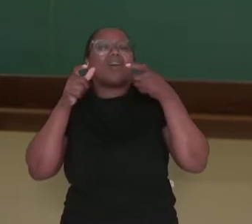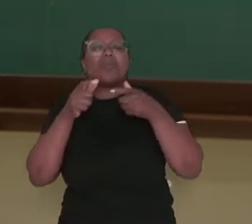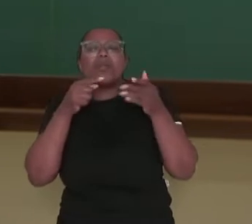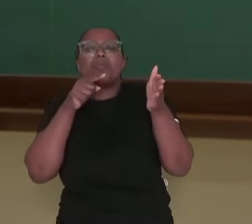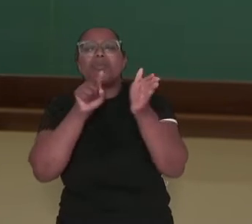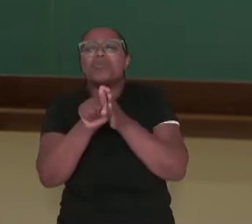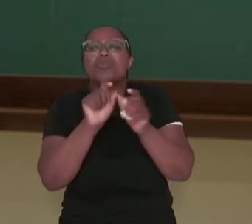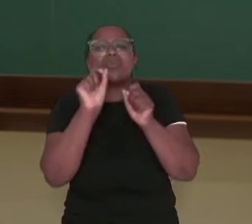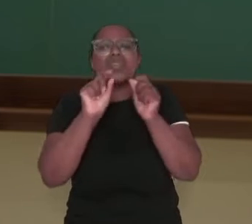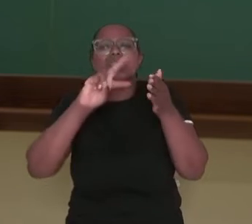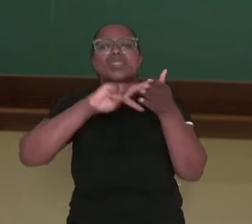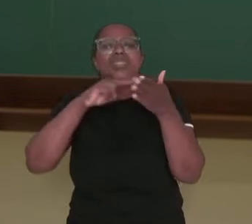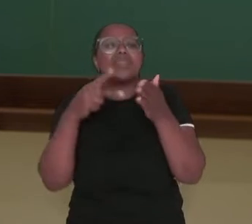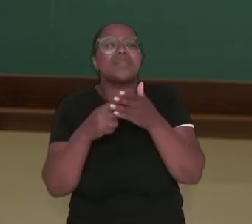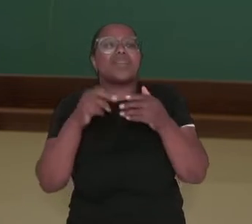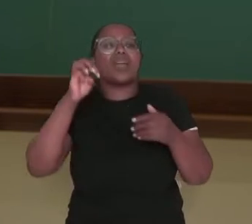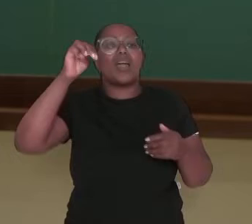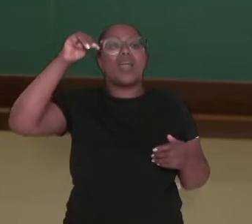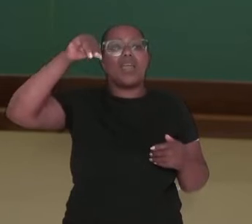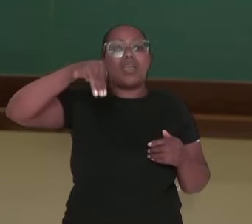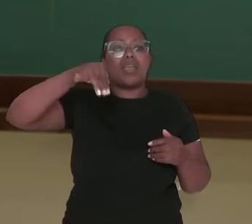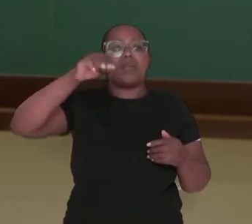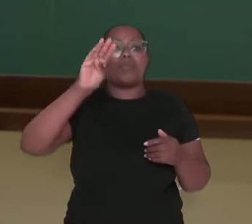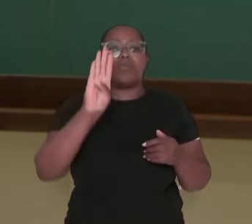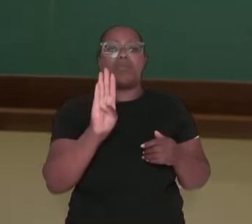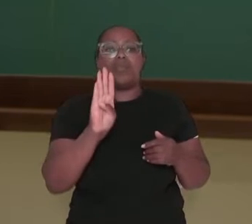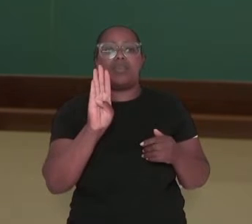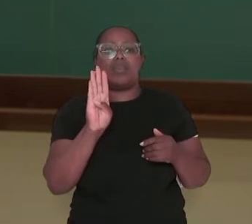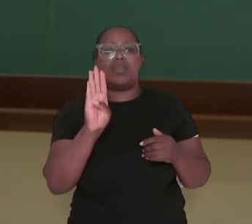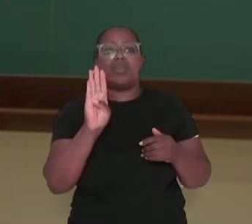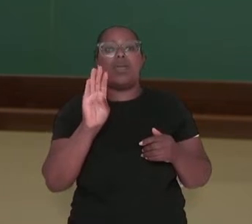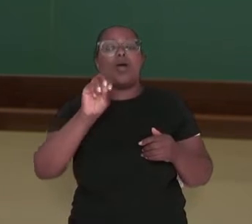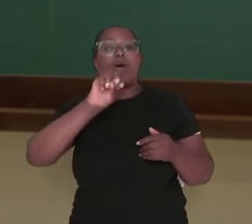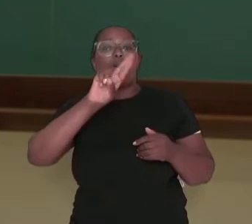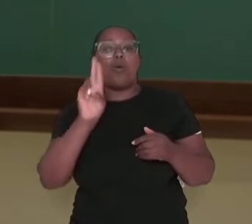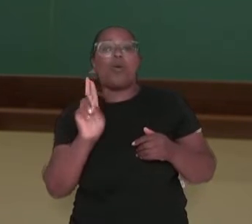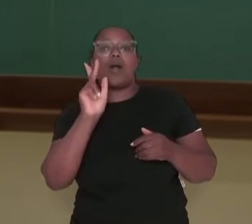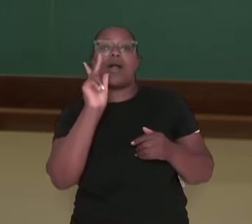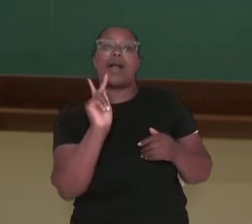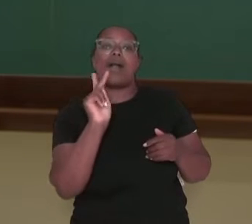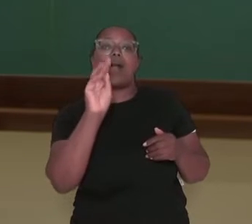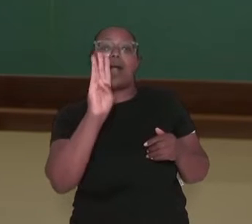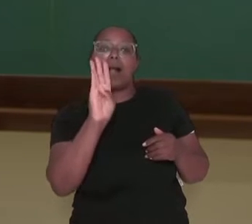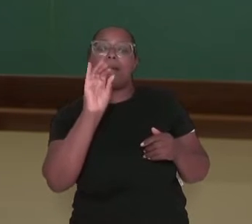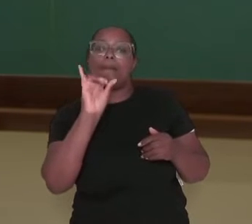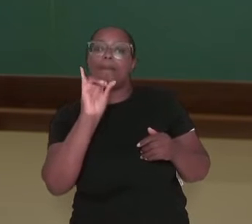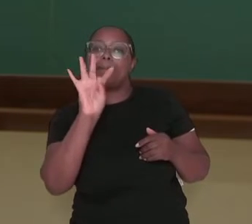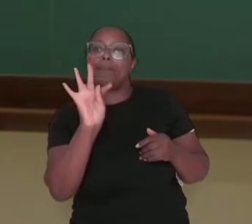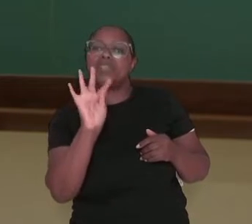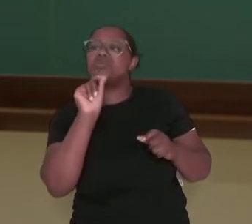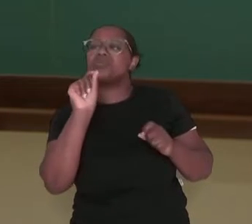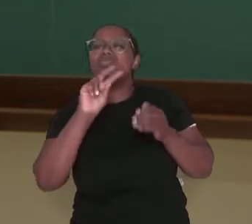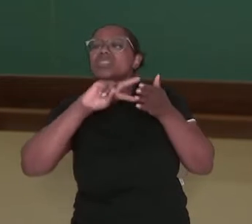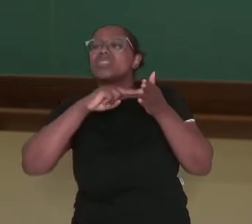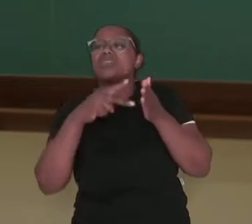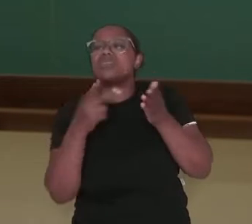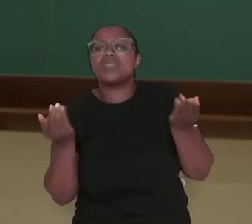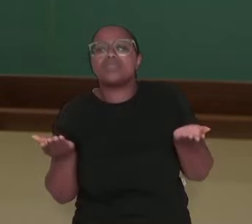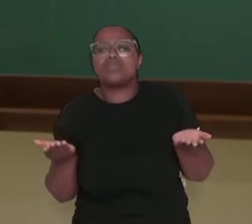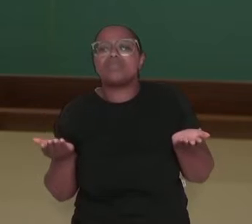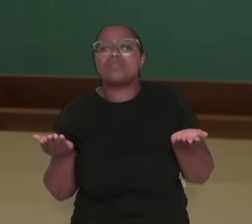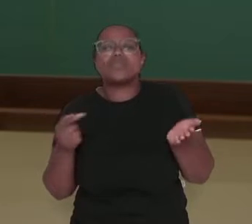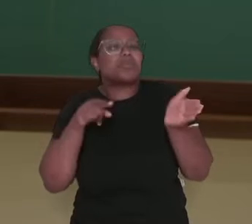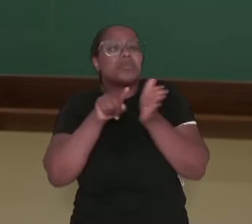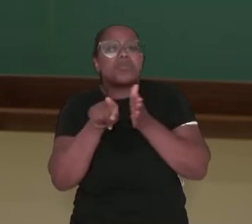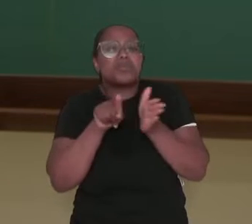é MB e o que é KB? Kbit, na verdade, pessoal. KB, o que significa? Então,